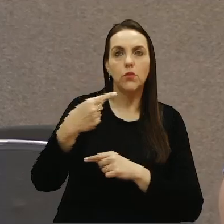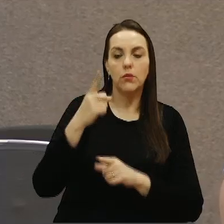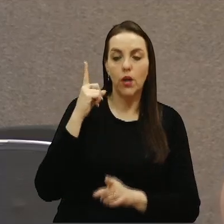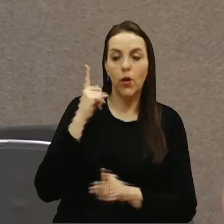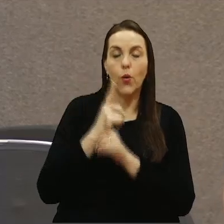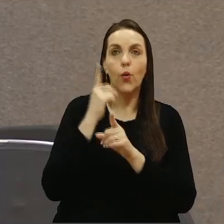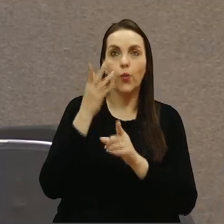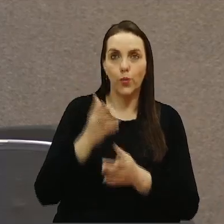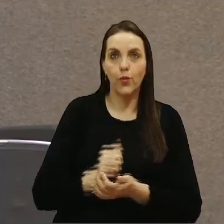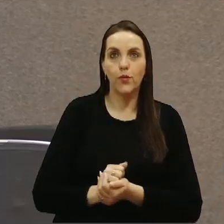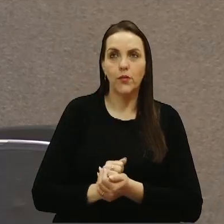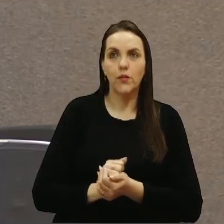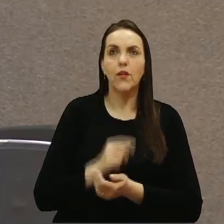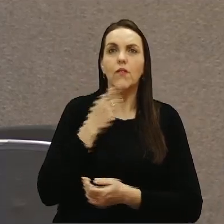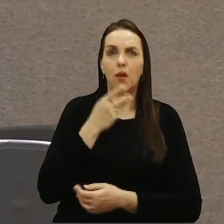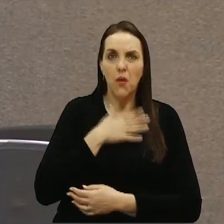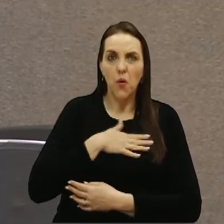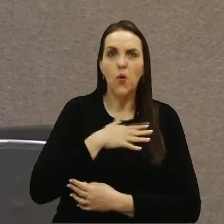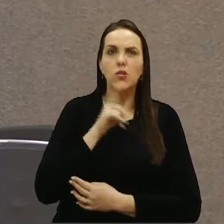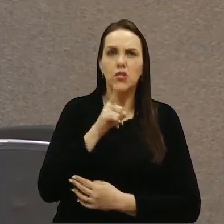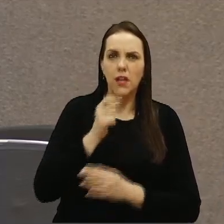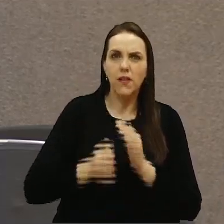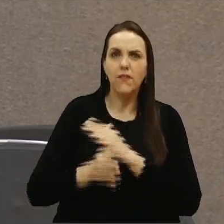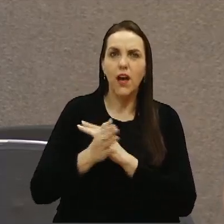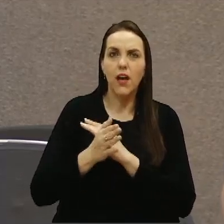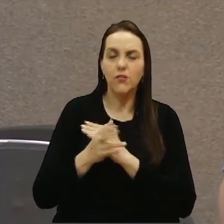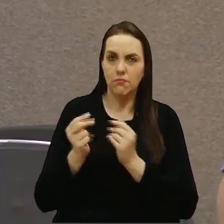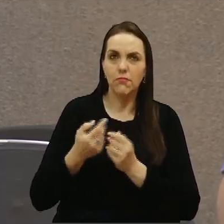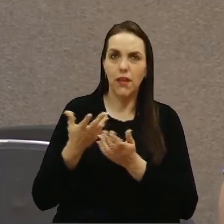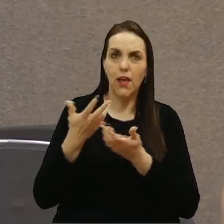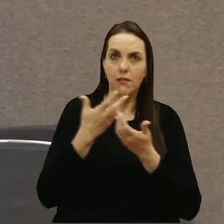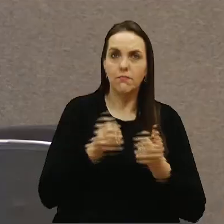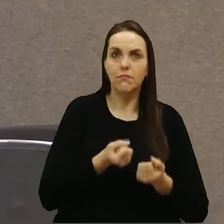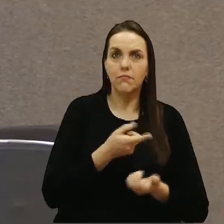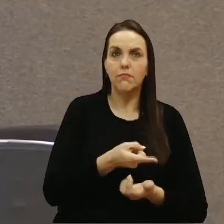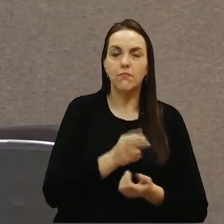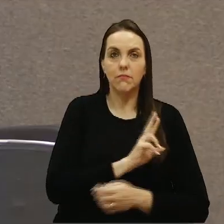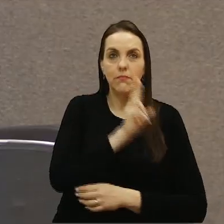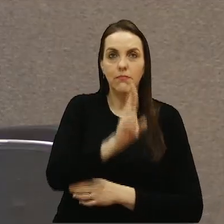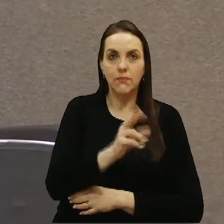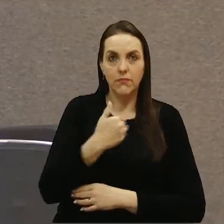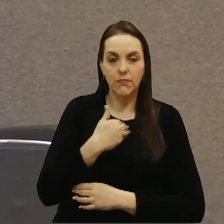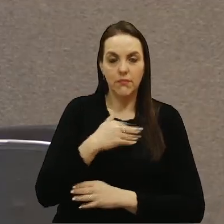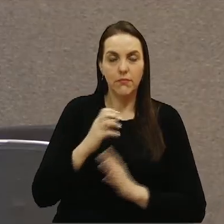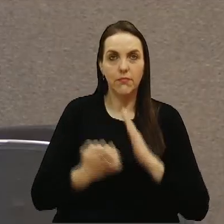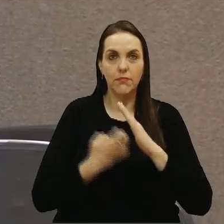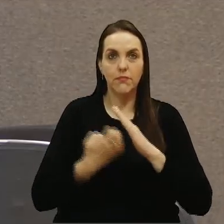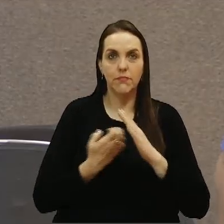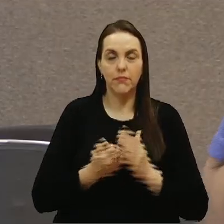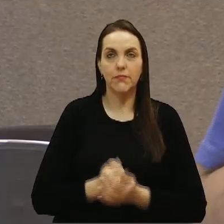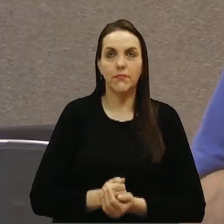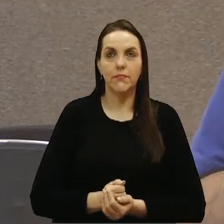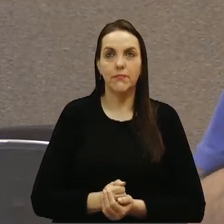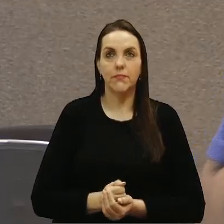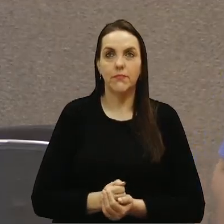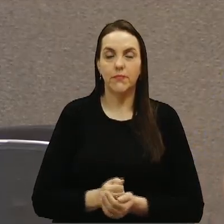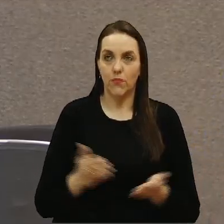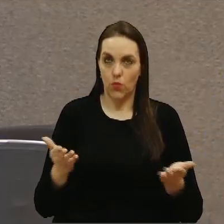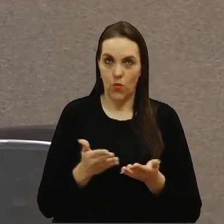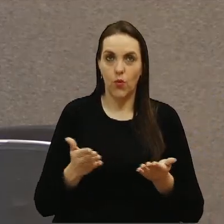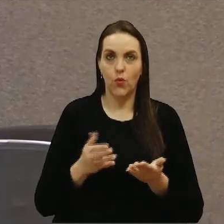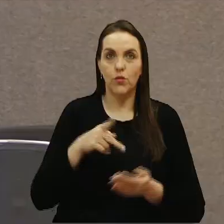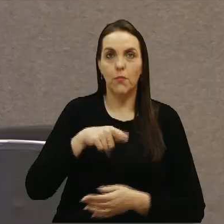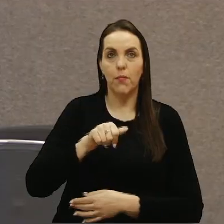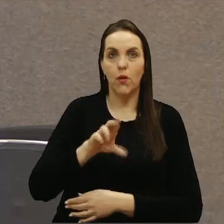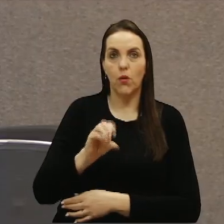ele, e ele disse assim, gostei de ti lá naquela viagem, tu quer assumir a representação da minha empresa? Então hoje o Paulo